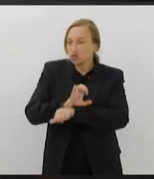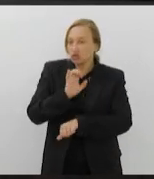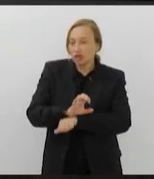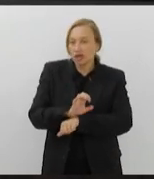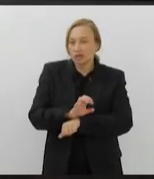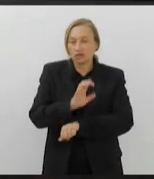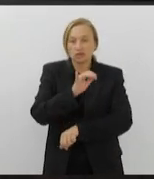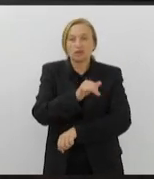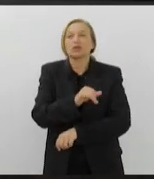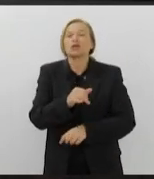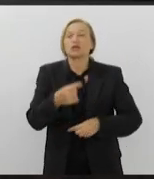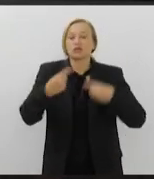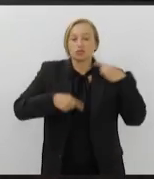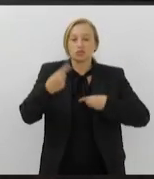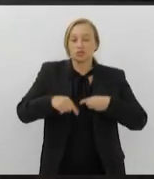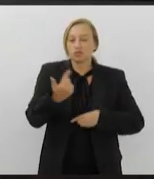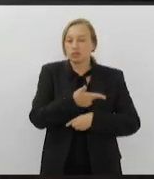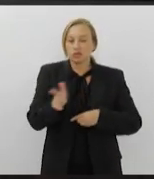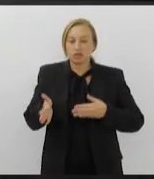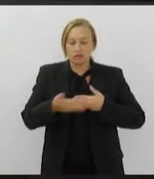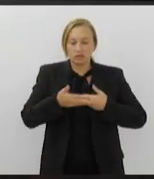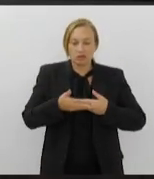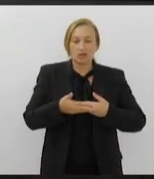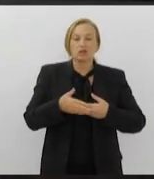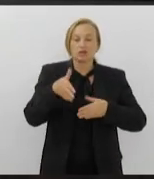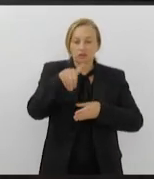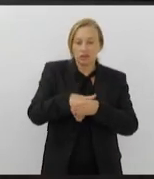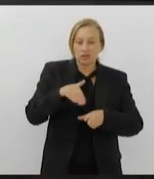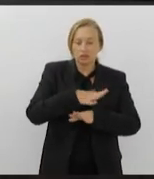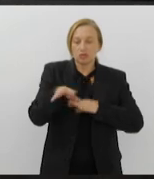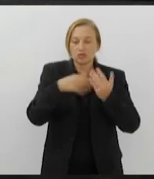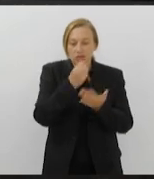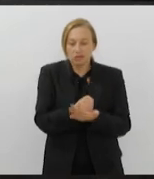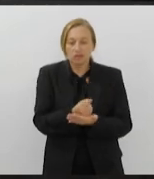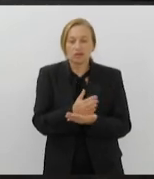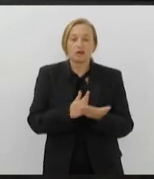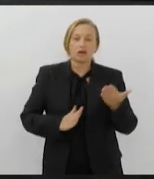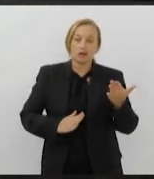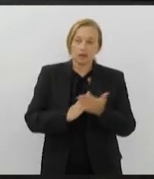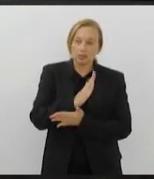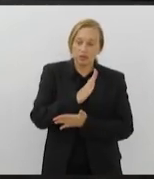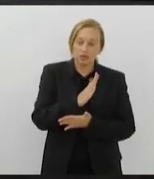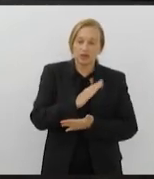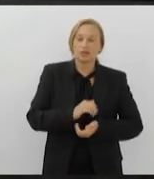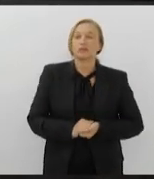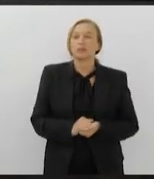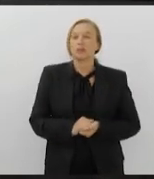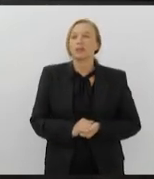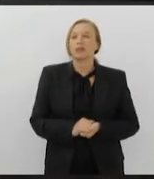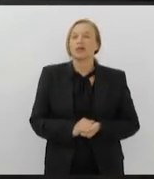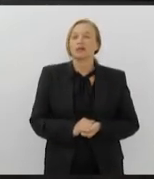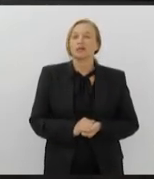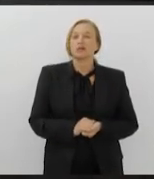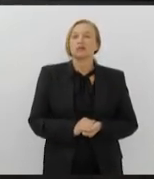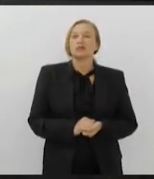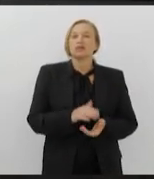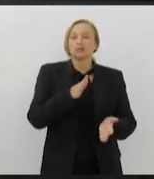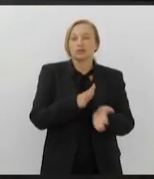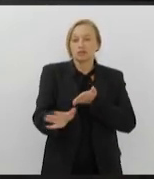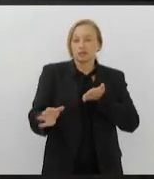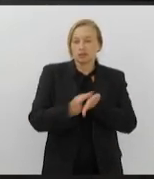quem queira discutir, encerrada a discussão. Em votação, os senhores que aprovam, permaneçam como estão. Aprovado, vai